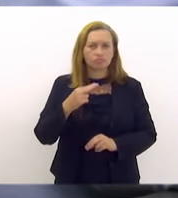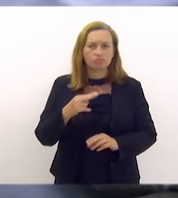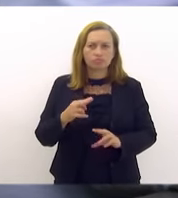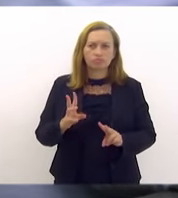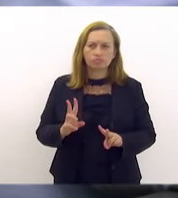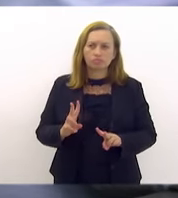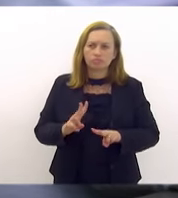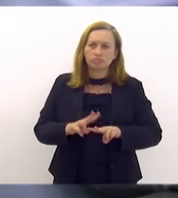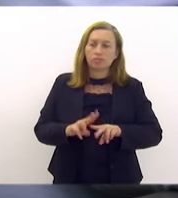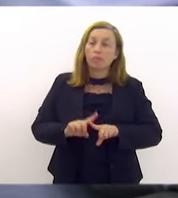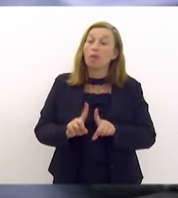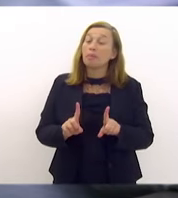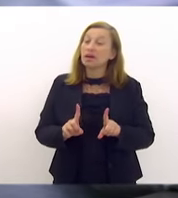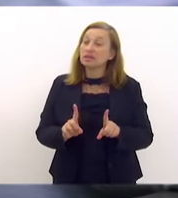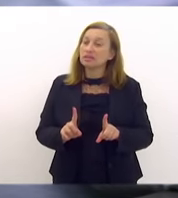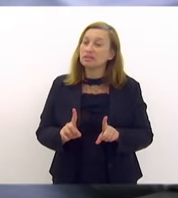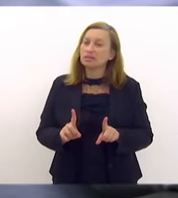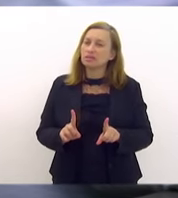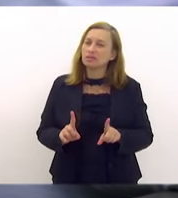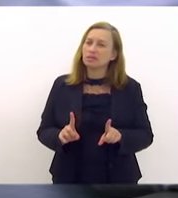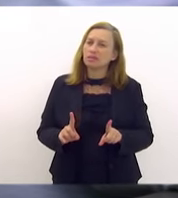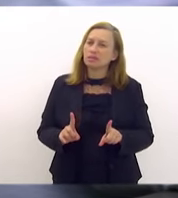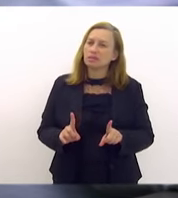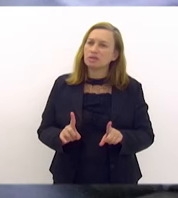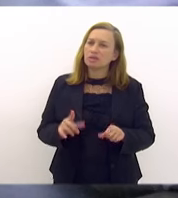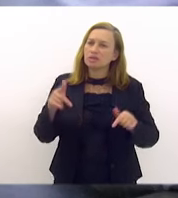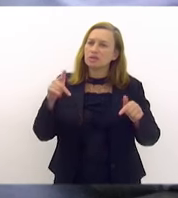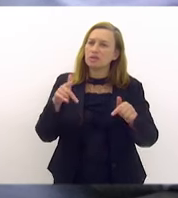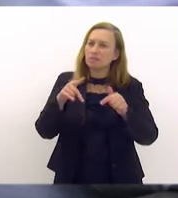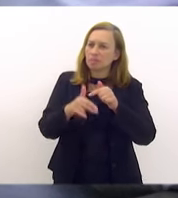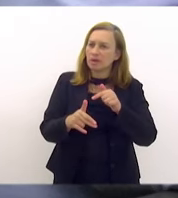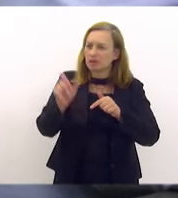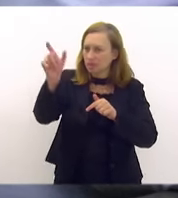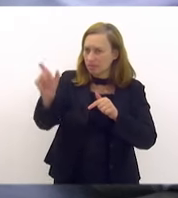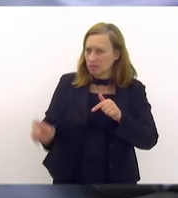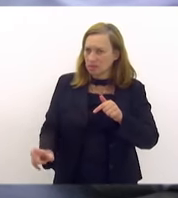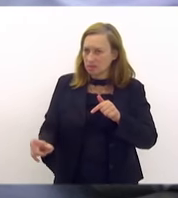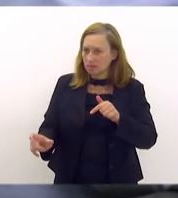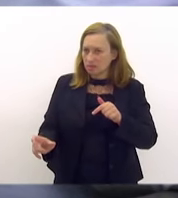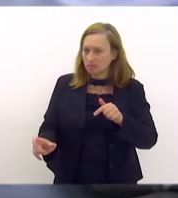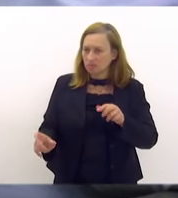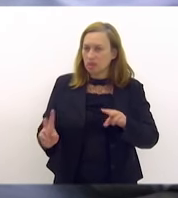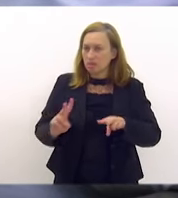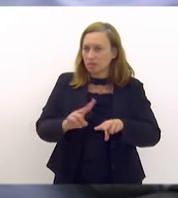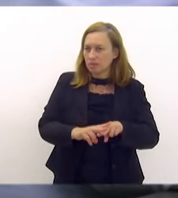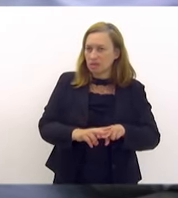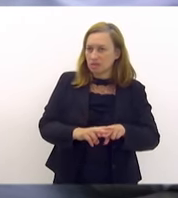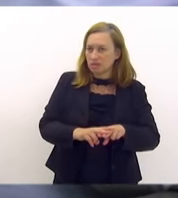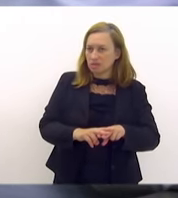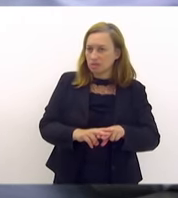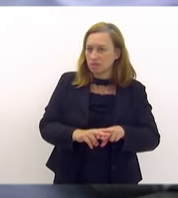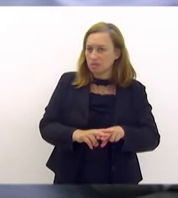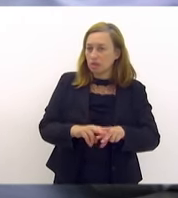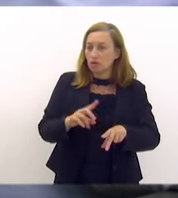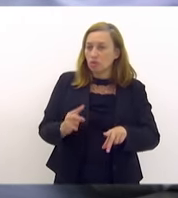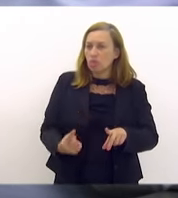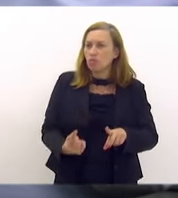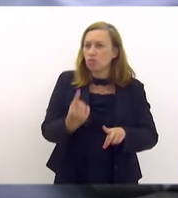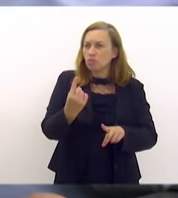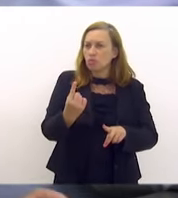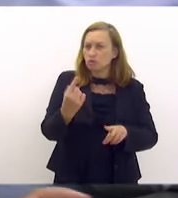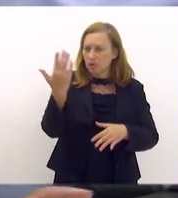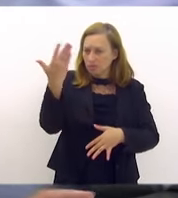isso mas é que eh impede que a pessoa seja presa quando a única